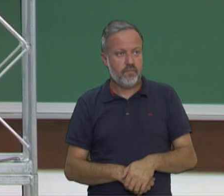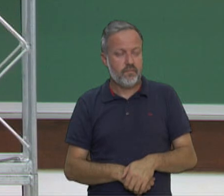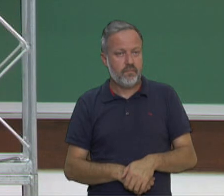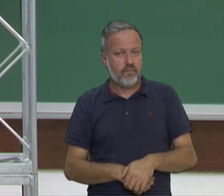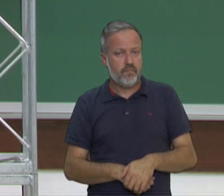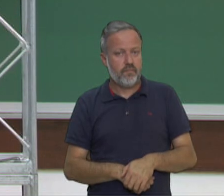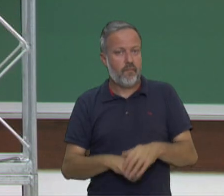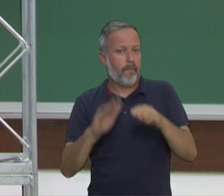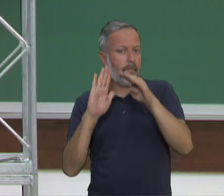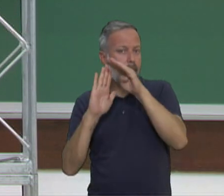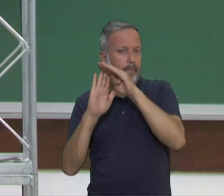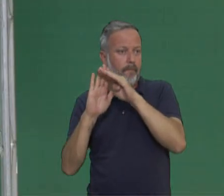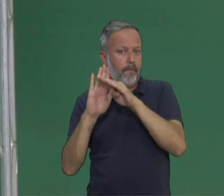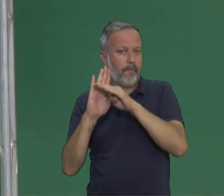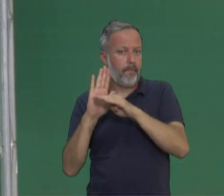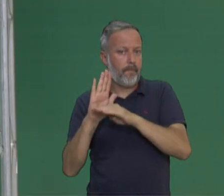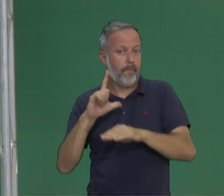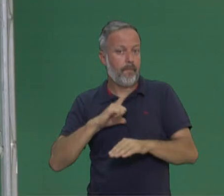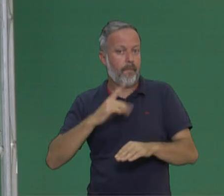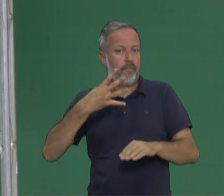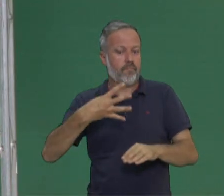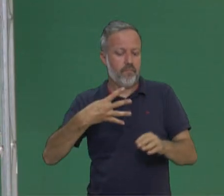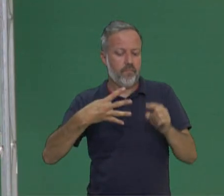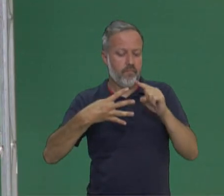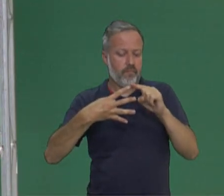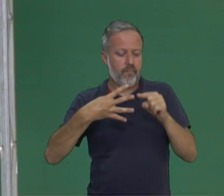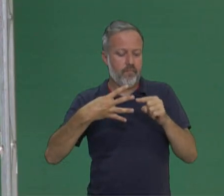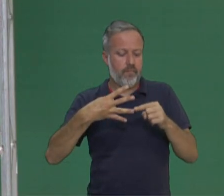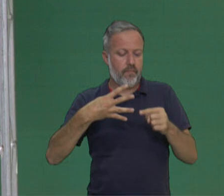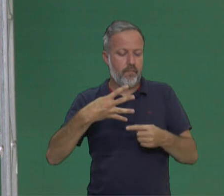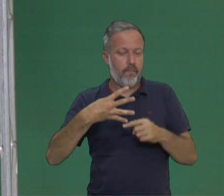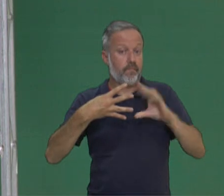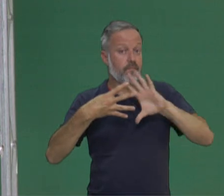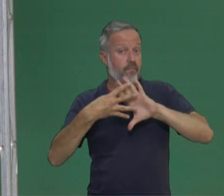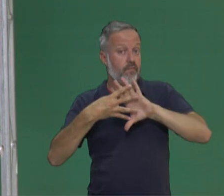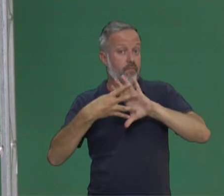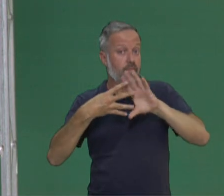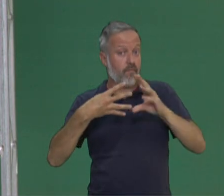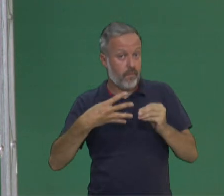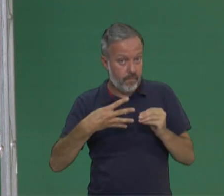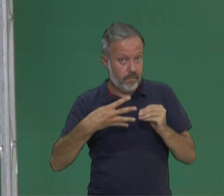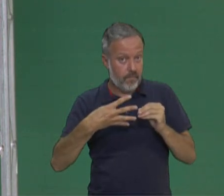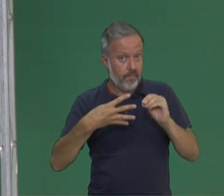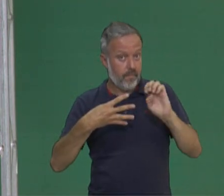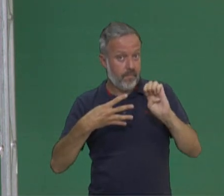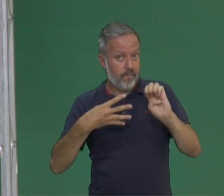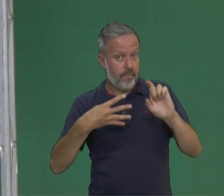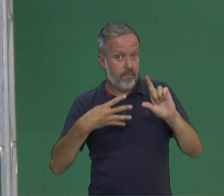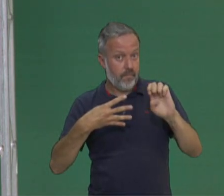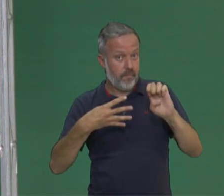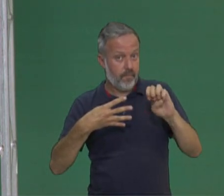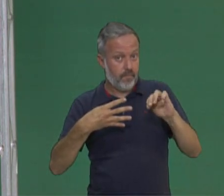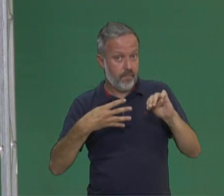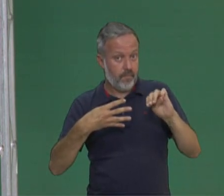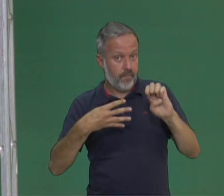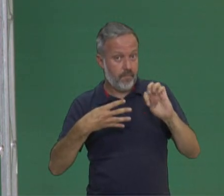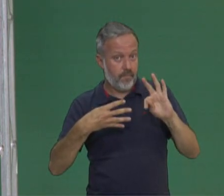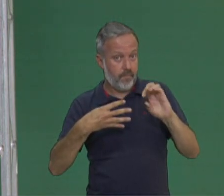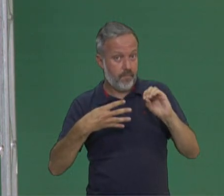Tipos de elementos. 4 tipos de elementos. Então, todos os elementos conhecidos pelo ser humano são divididos em 4